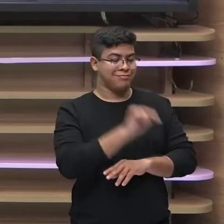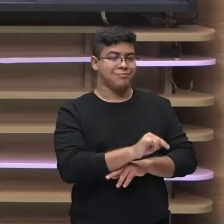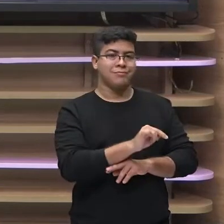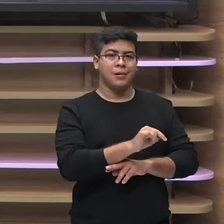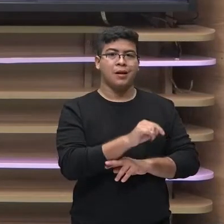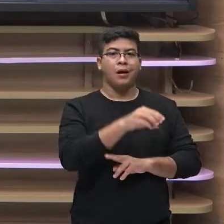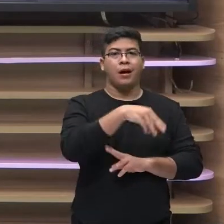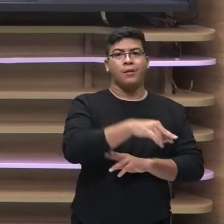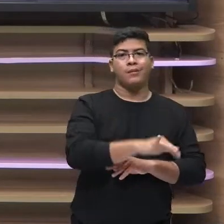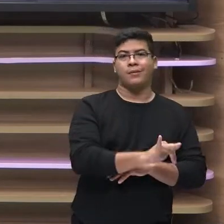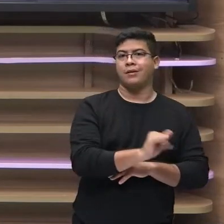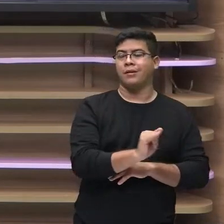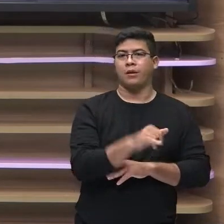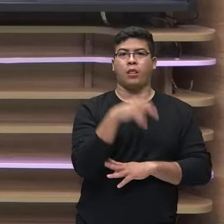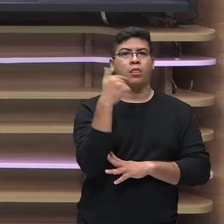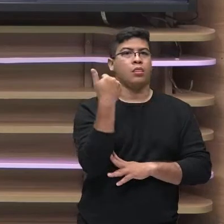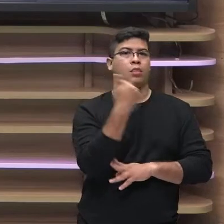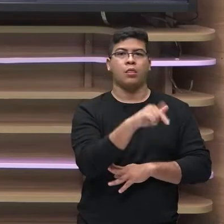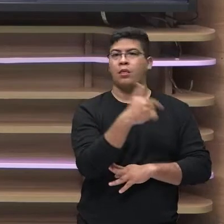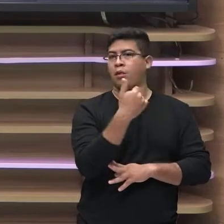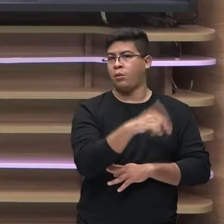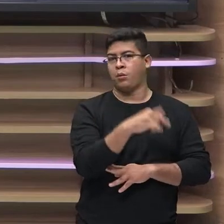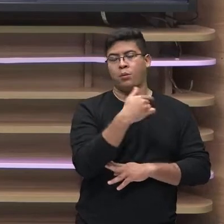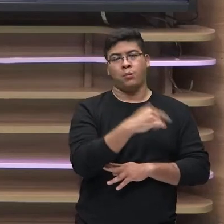pode fazer, de repente,